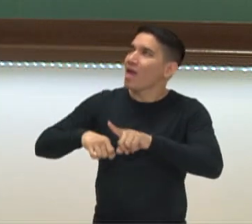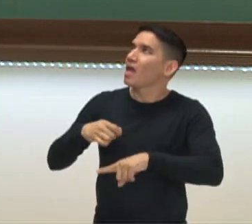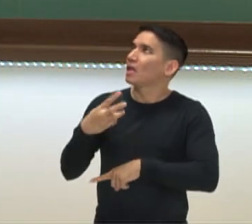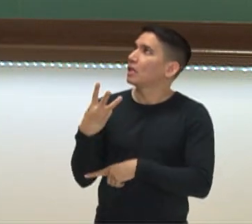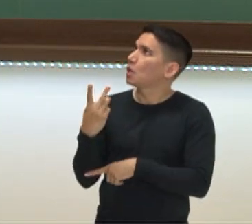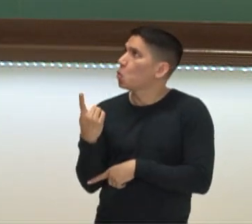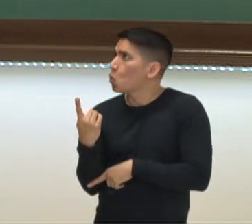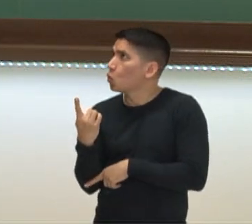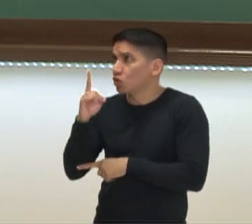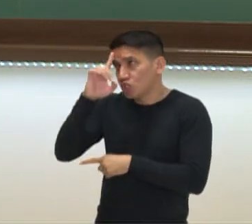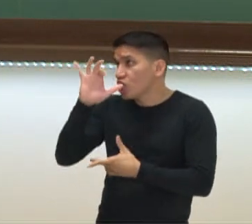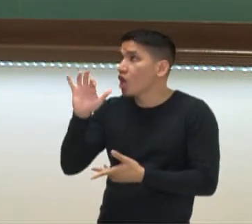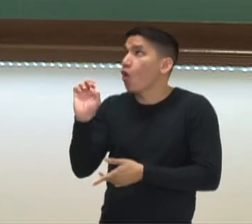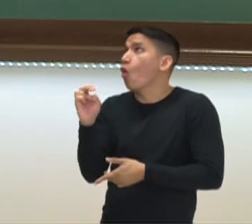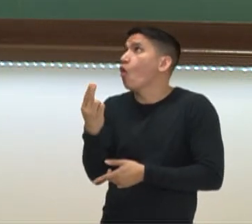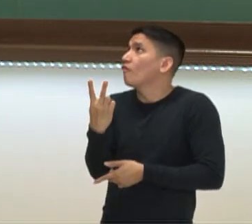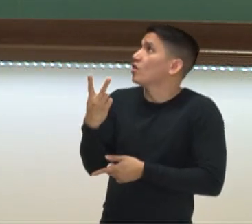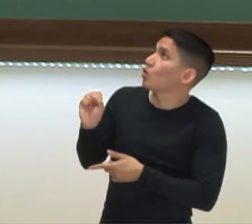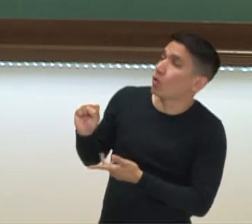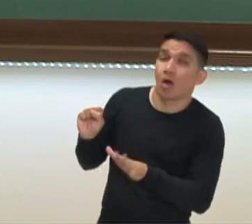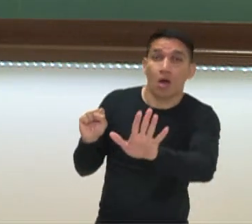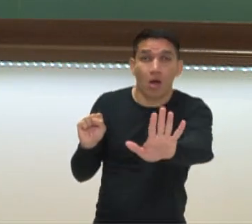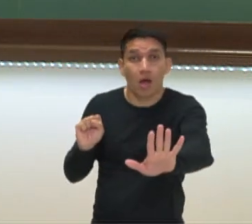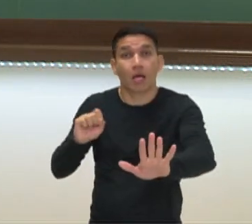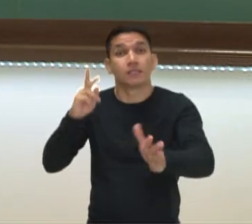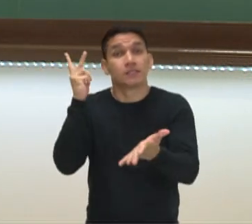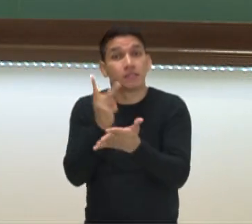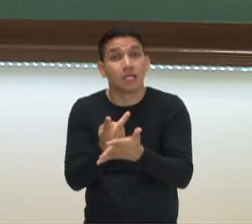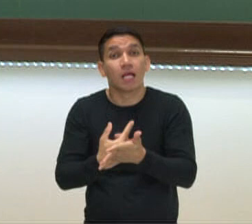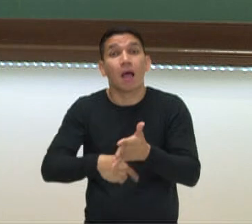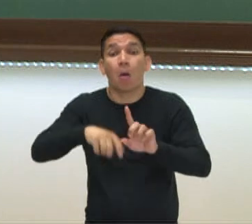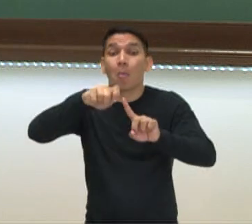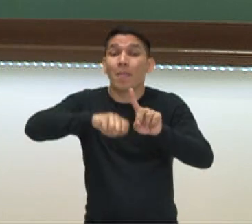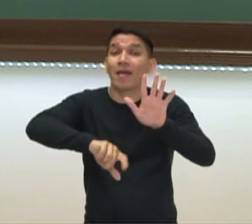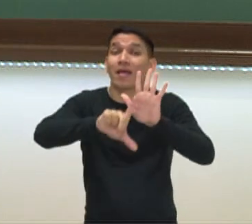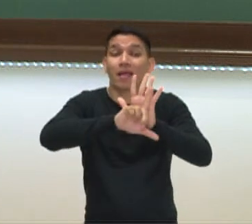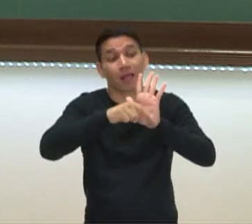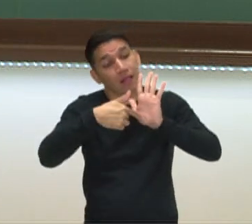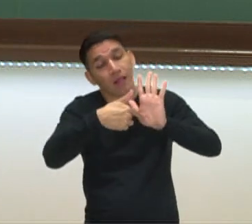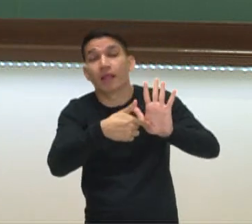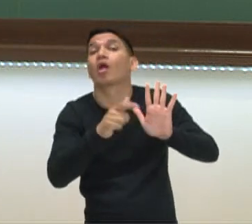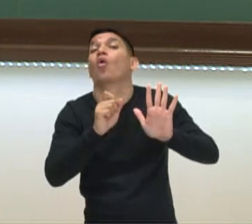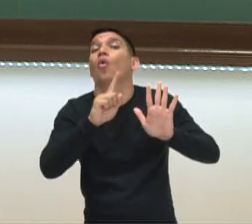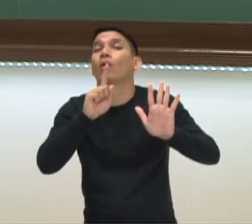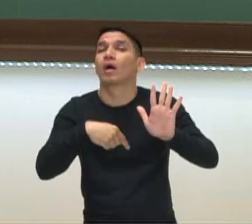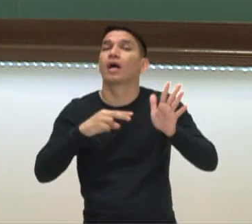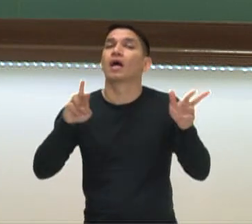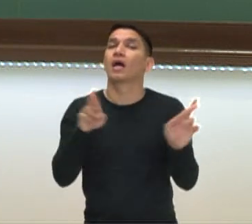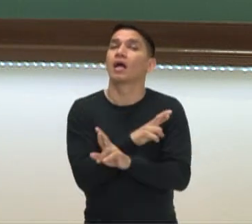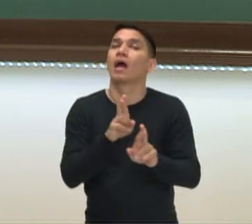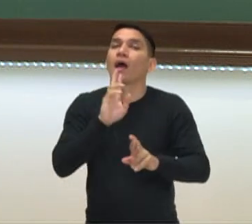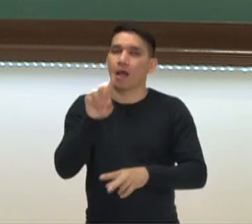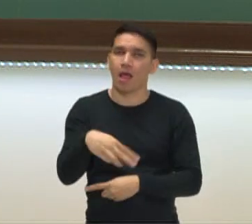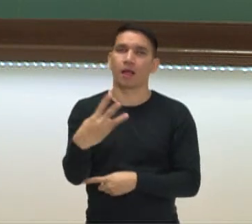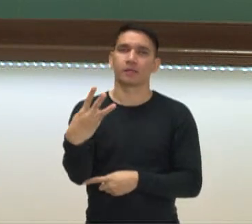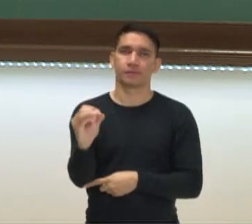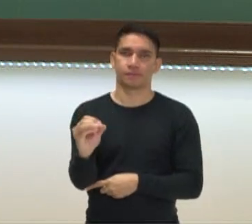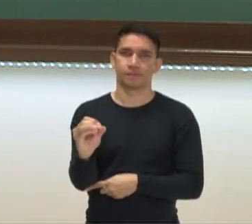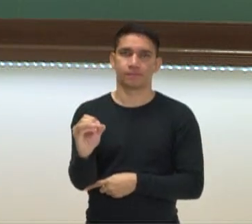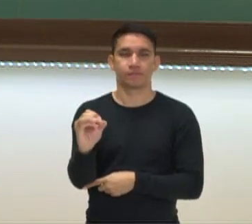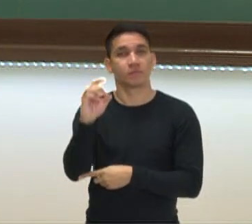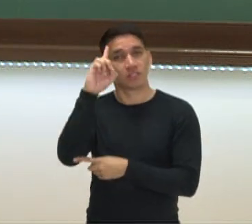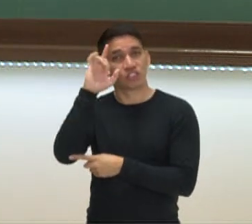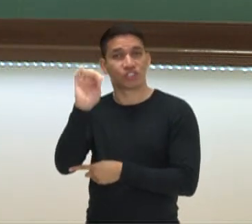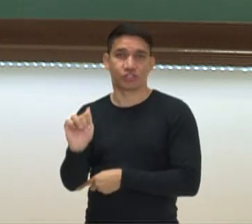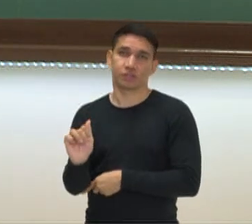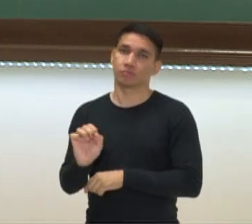28 dias. Gente, você tem que usar o mês legal. O mês legal, né, que se usa na gestão financeira, é